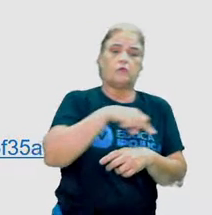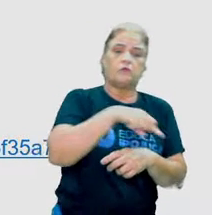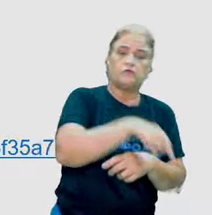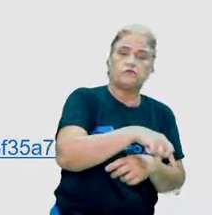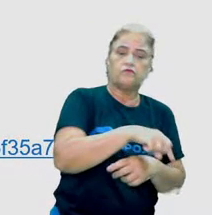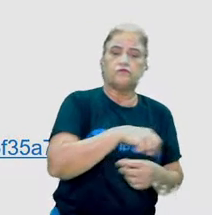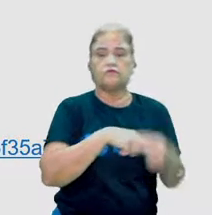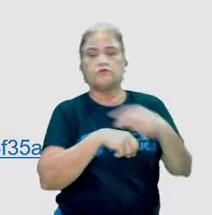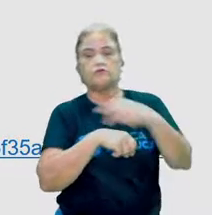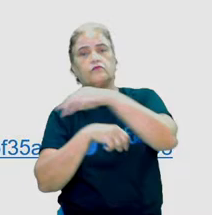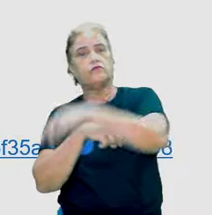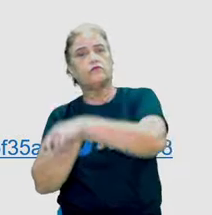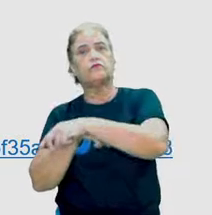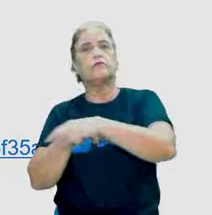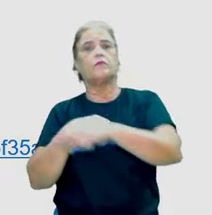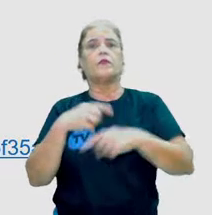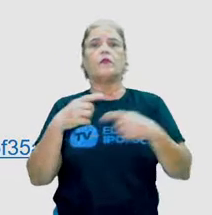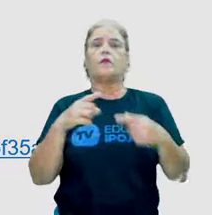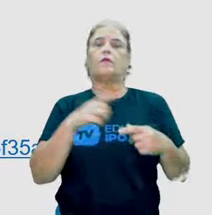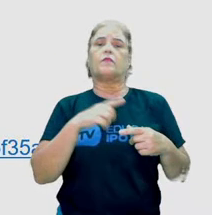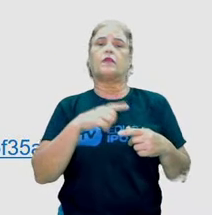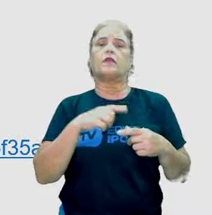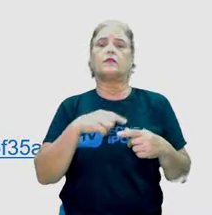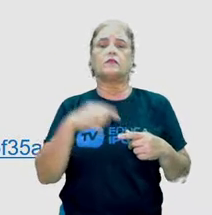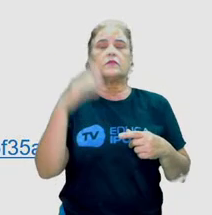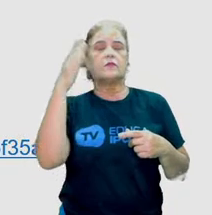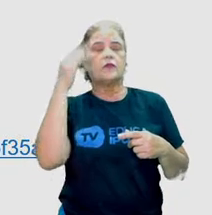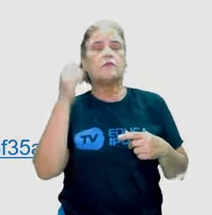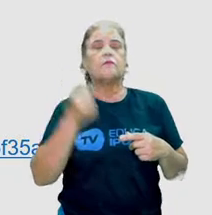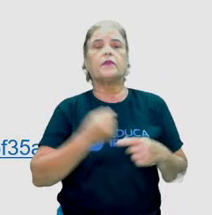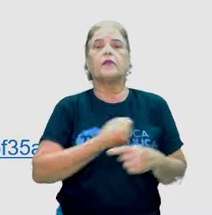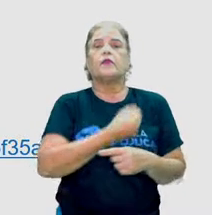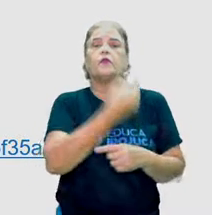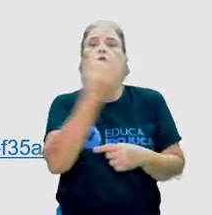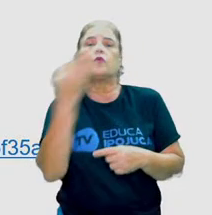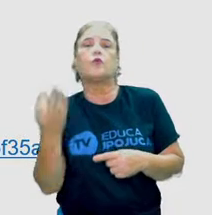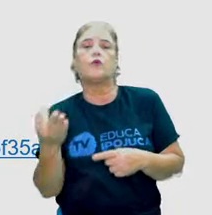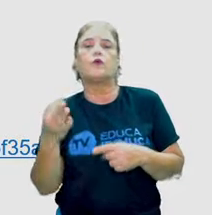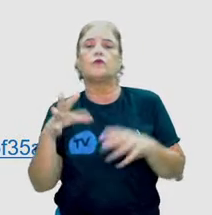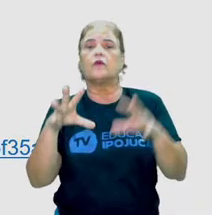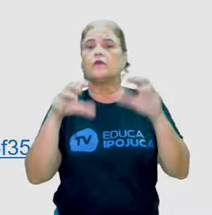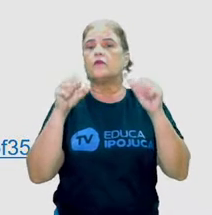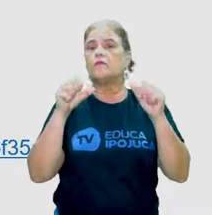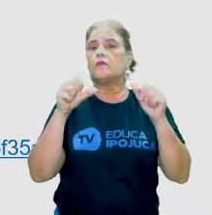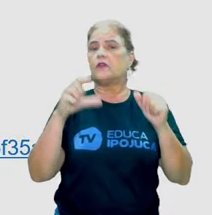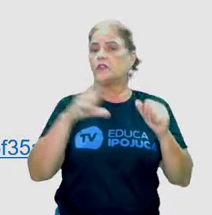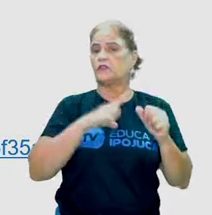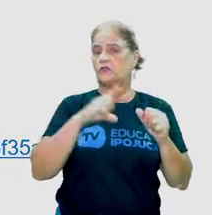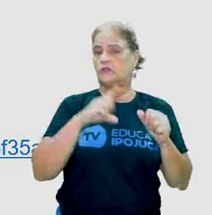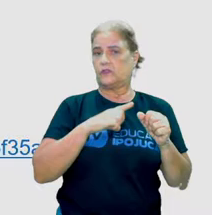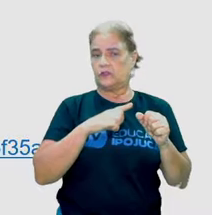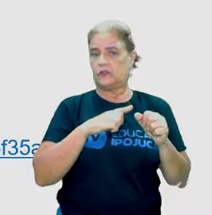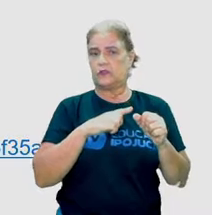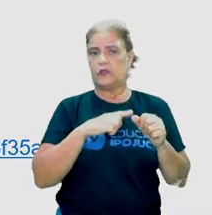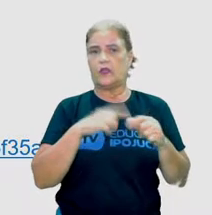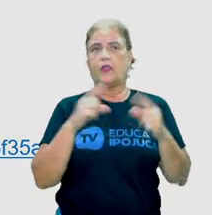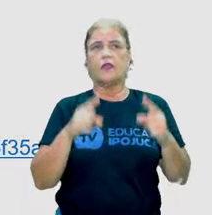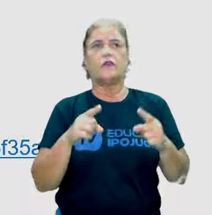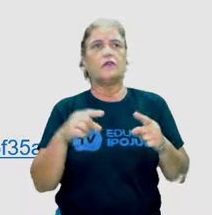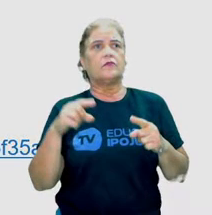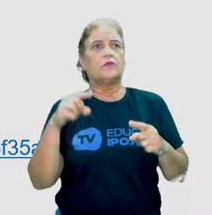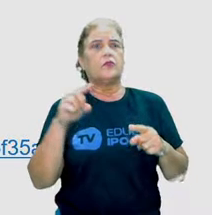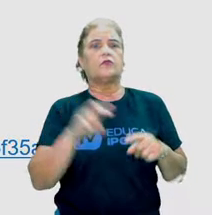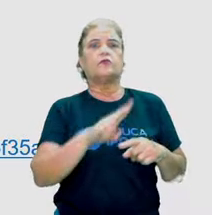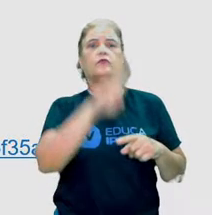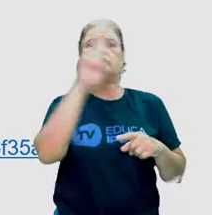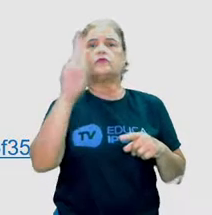para o outro, para poder ter uma contabilidade dos animais que eles criavam. E aí eles começaram a